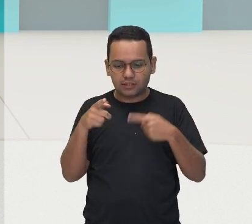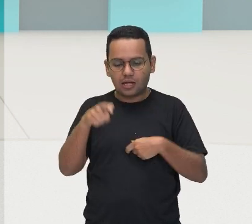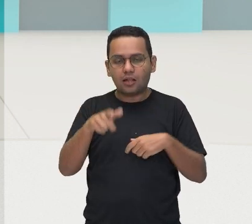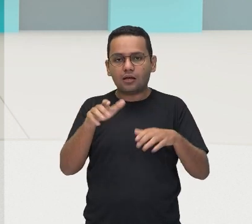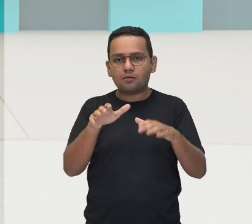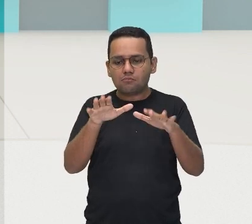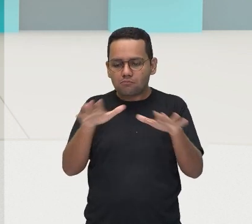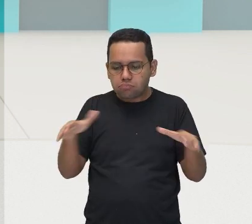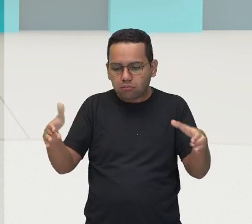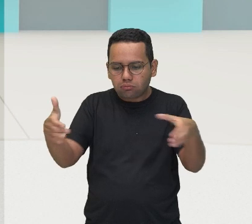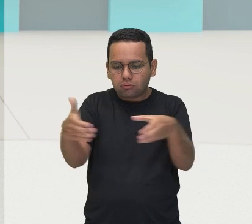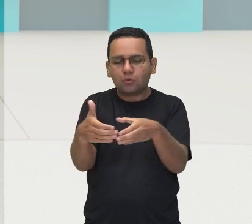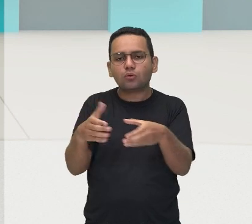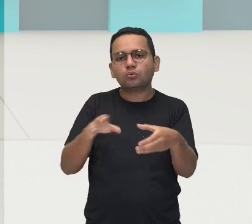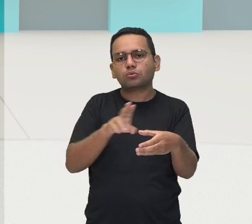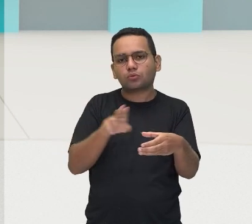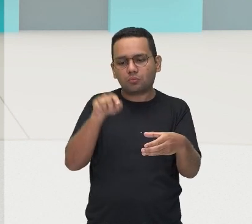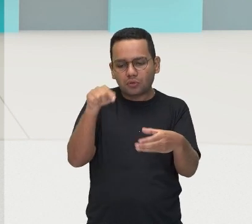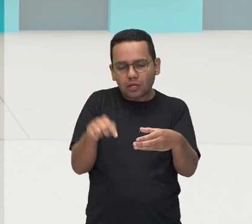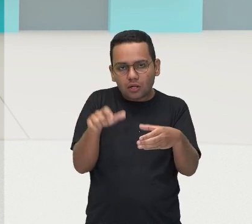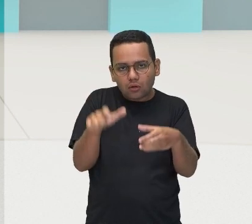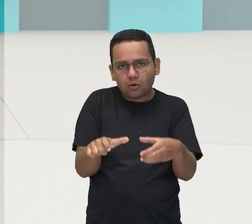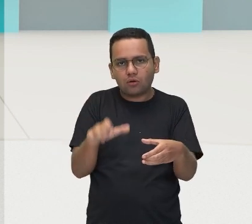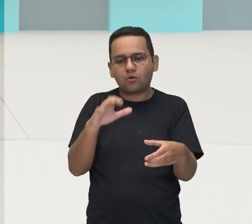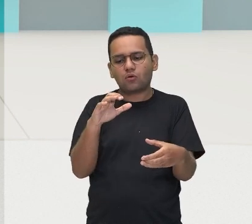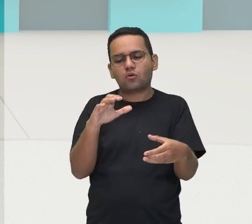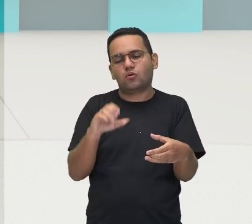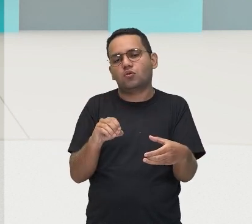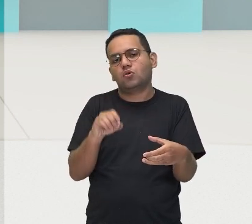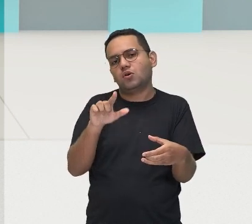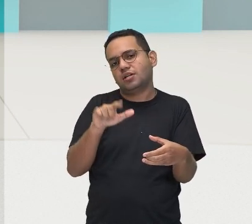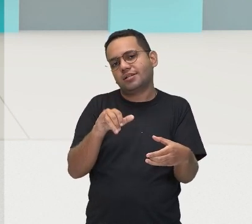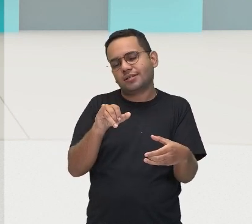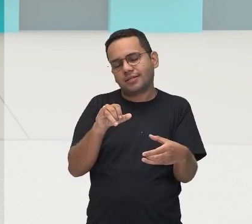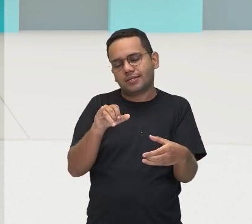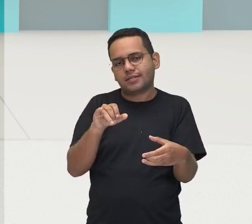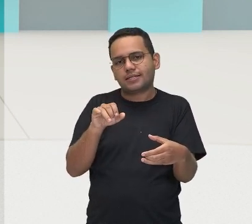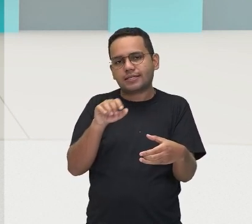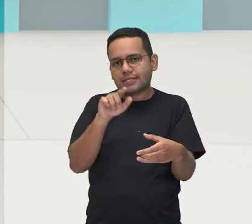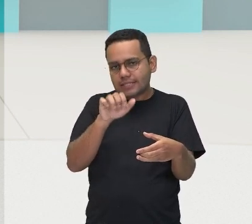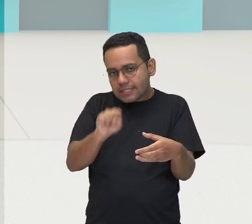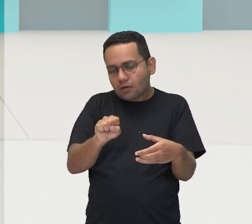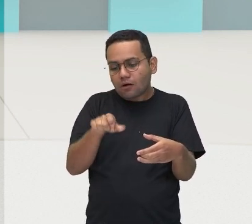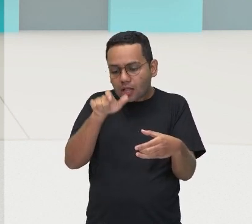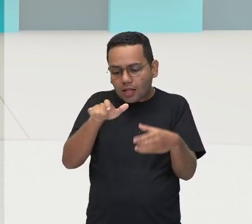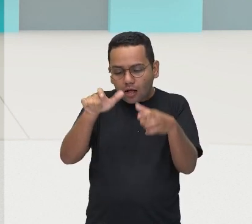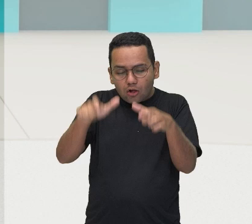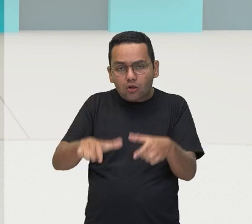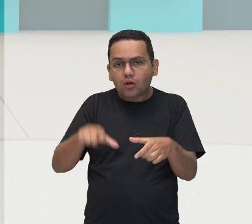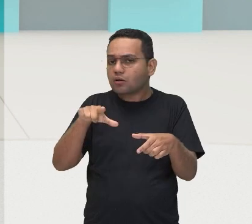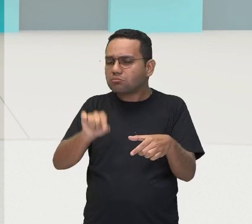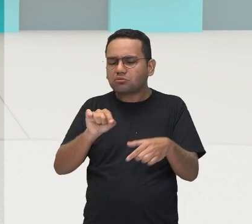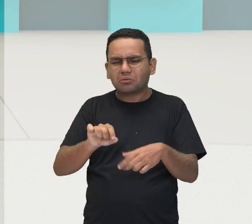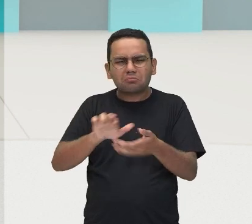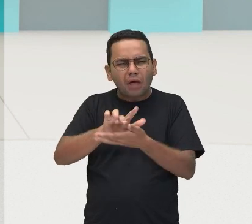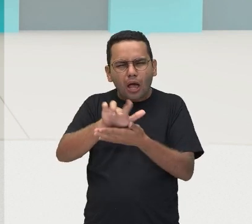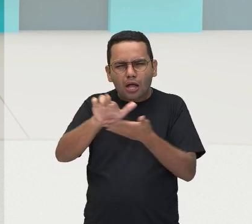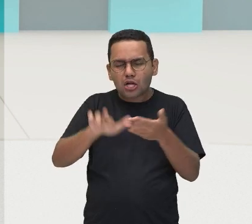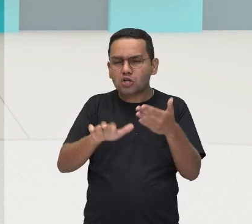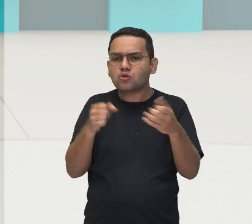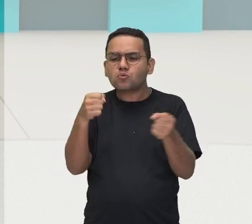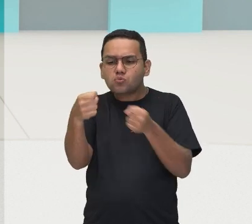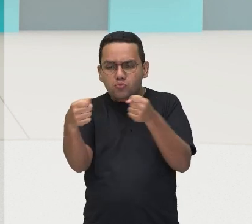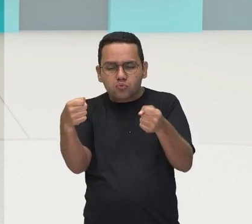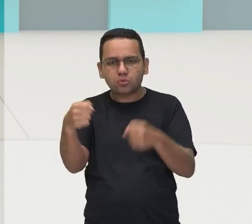Coliseu, ele foi palco ali de muitas lutas, né, entre os gladiadores. E essas lutas, elas tinham o objetivo